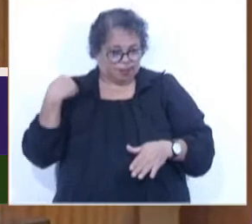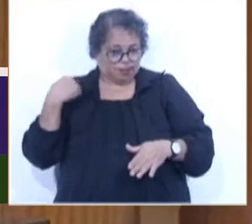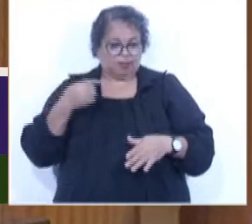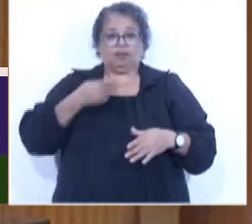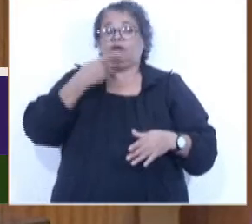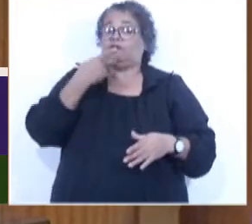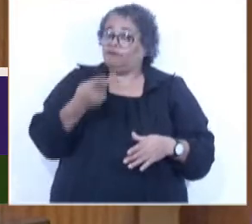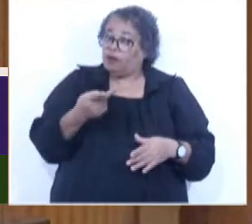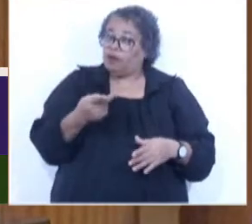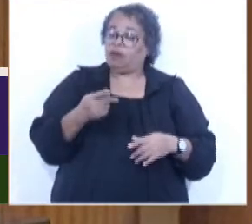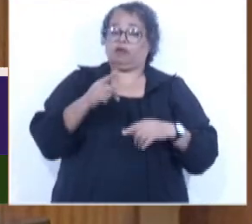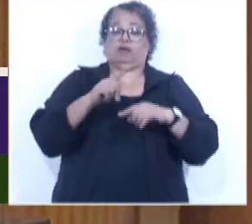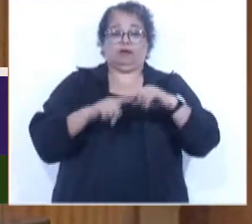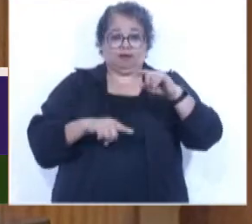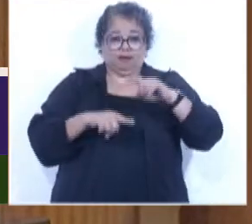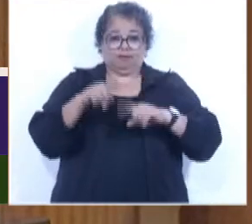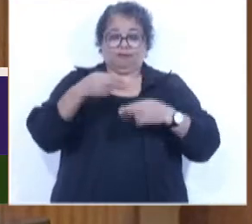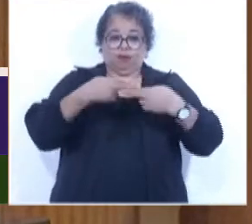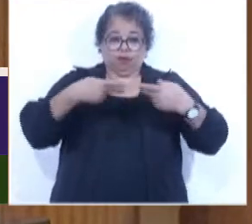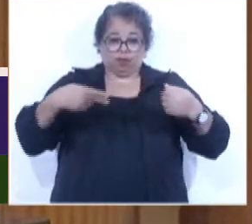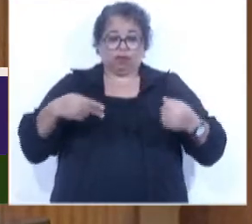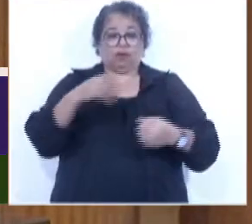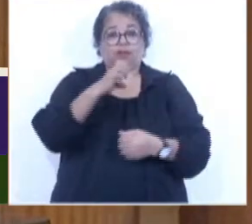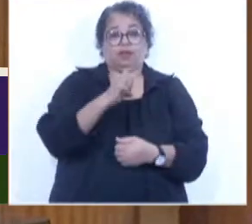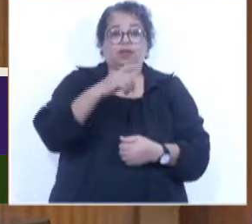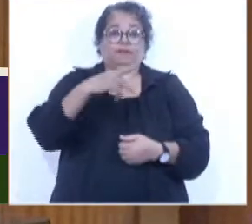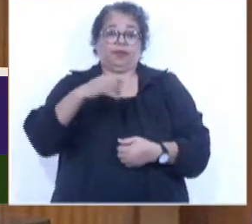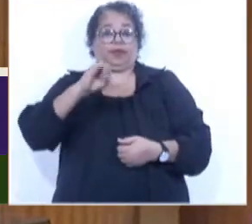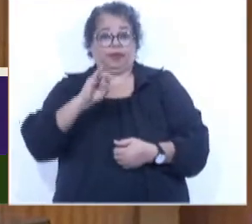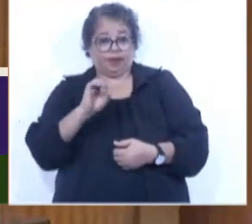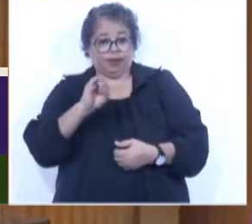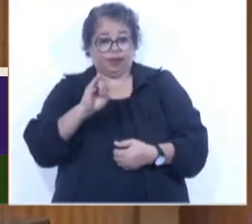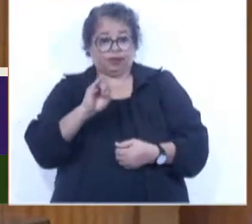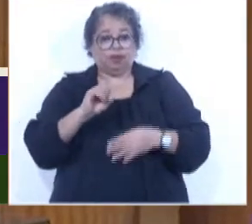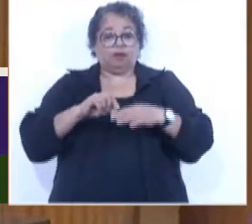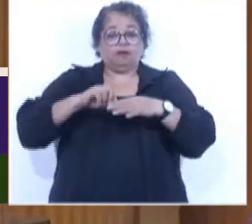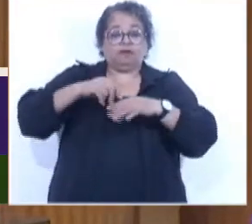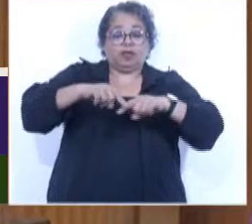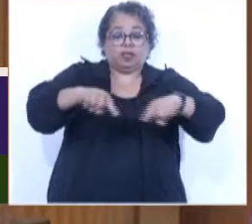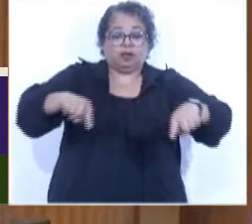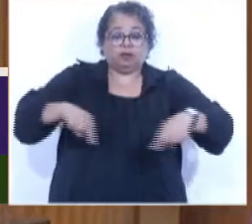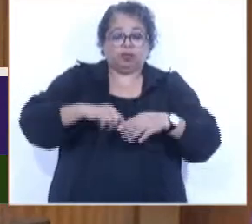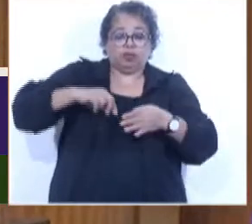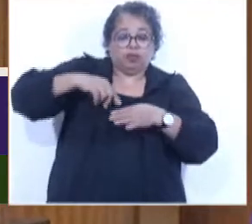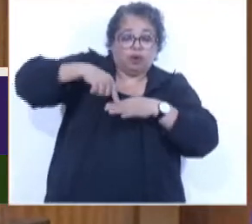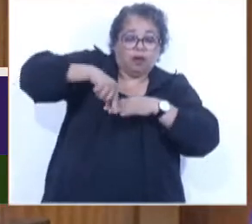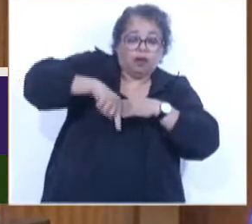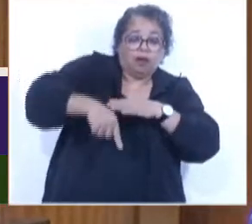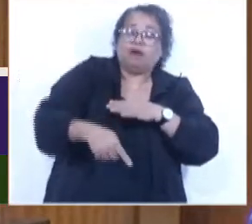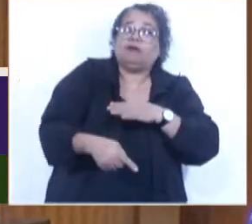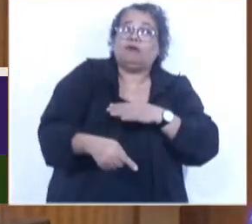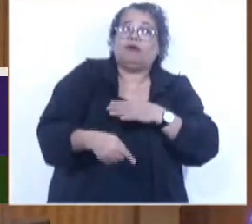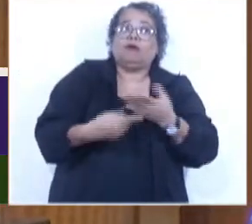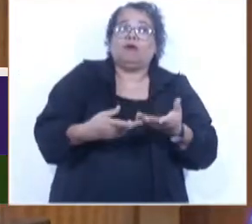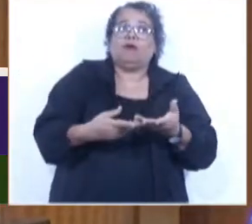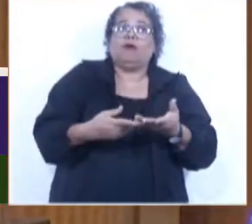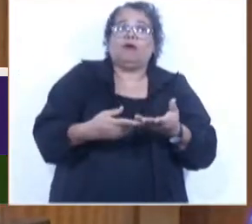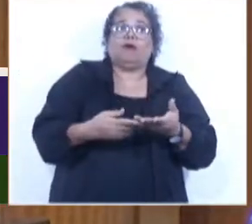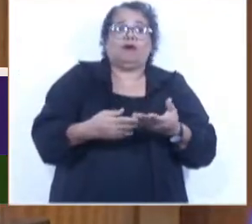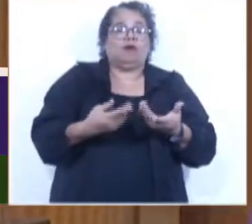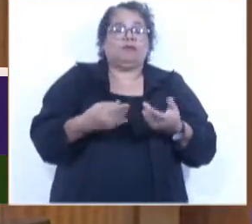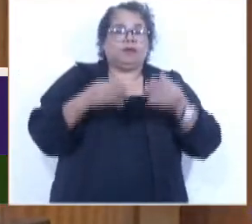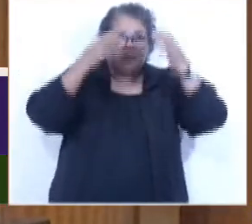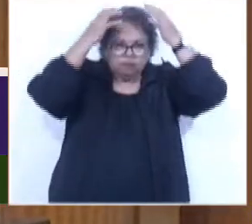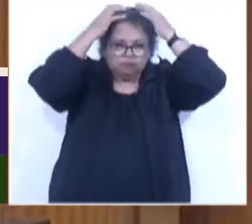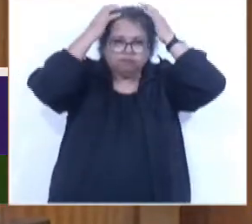equipamentos que não eram disponibilizados epis de entrar em um buraco de 1,5 m e achar que boné é capacete